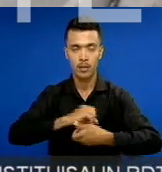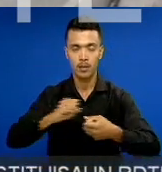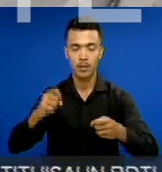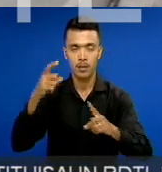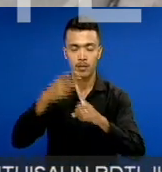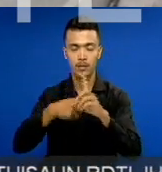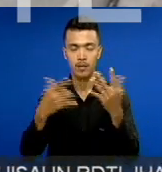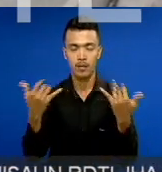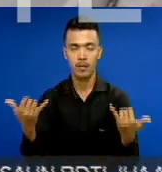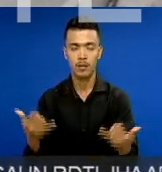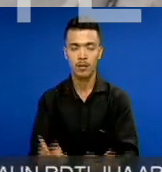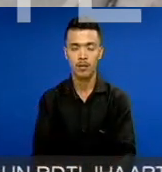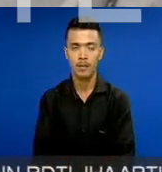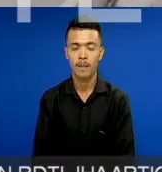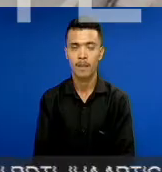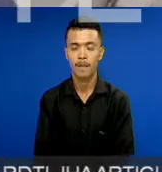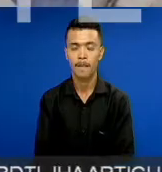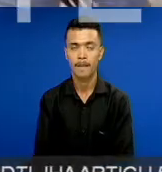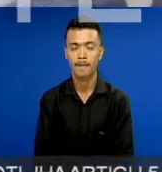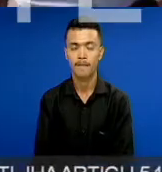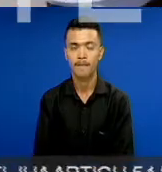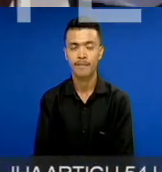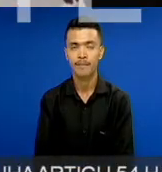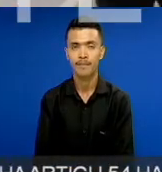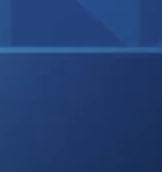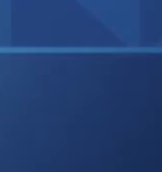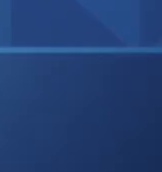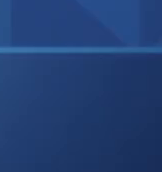nelaran Manuel Alves Miguel da Costa RTTL